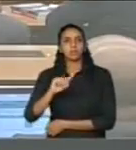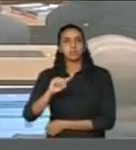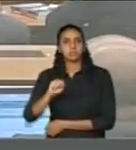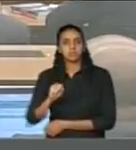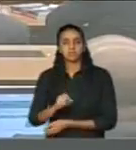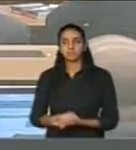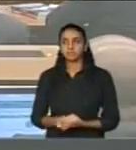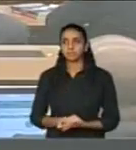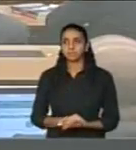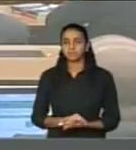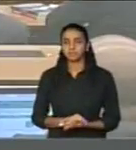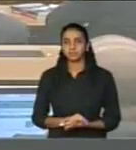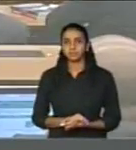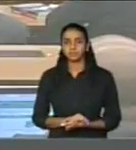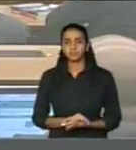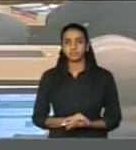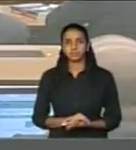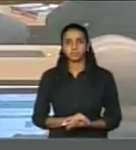nosso